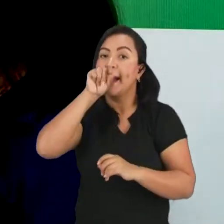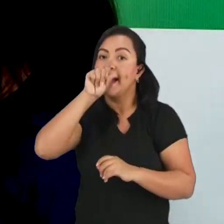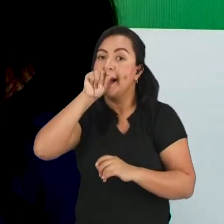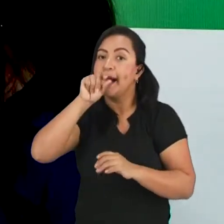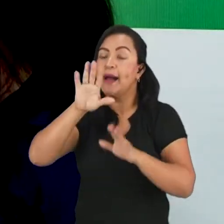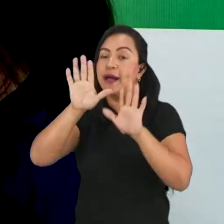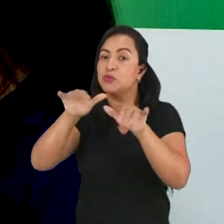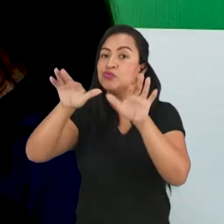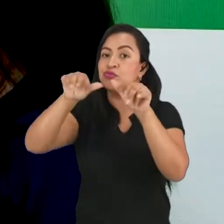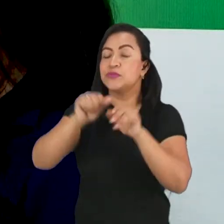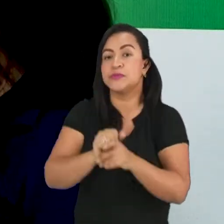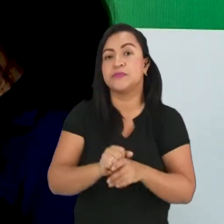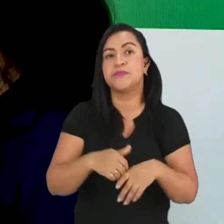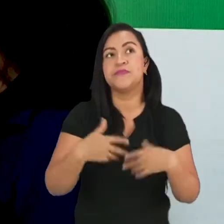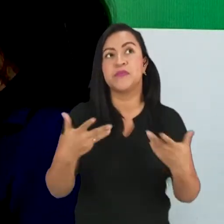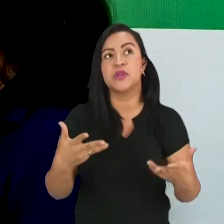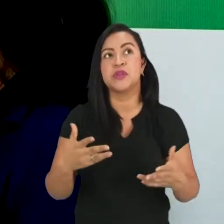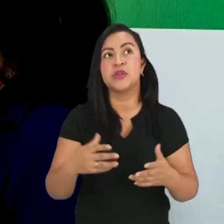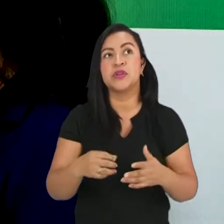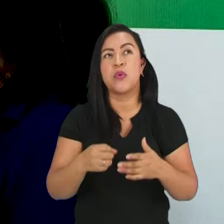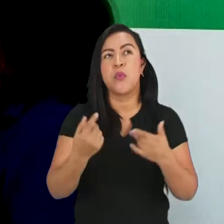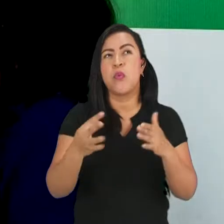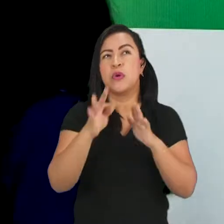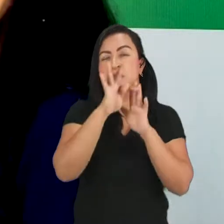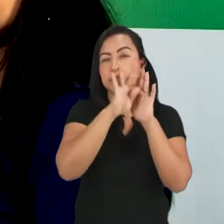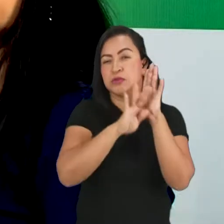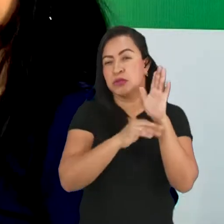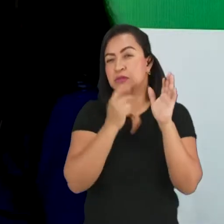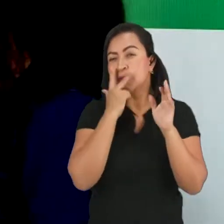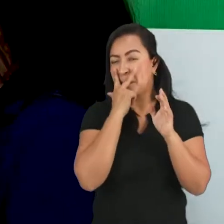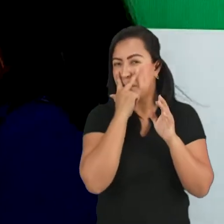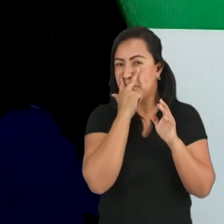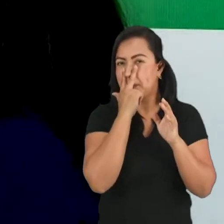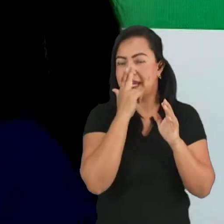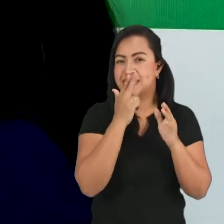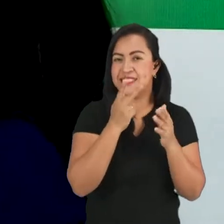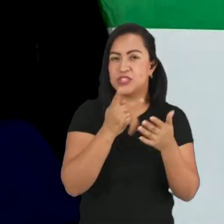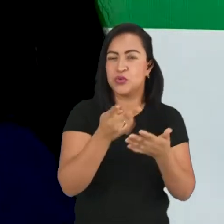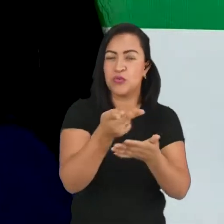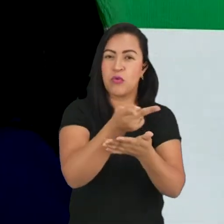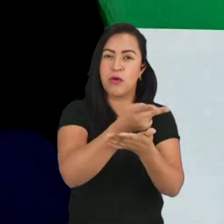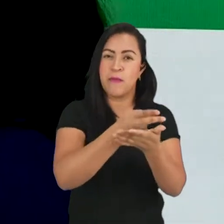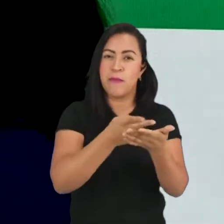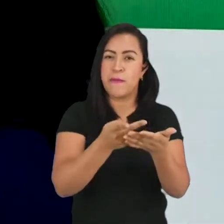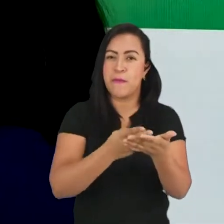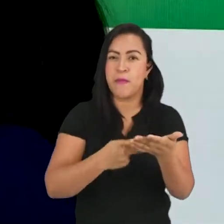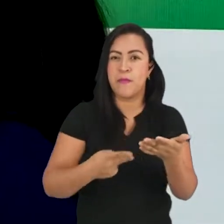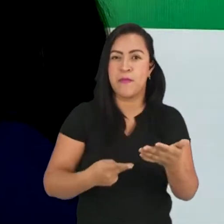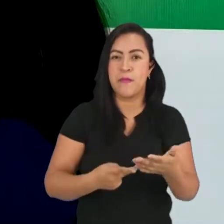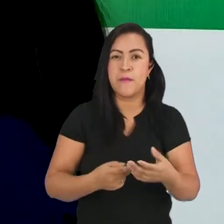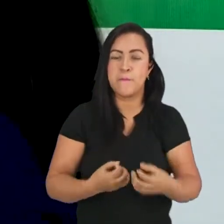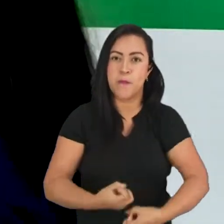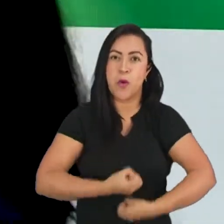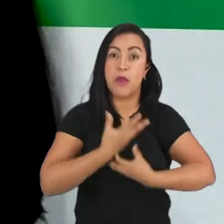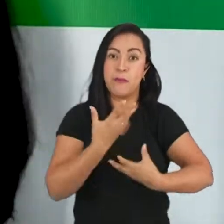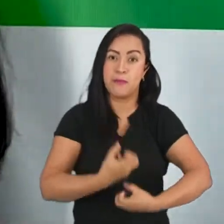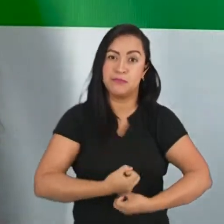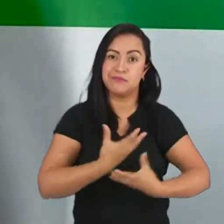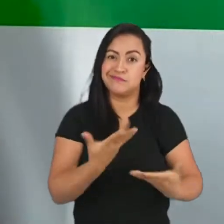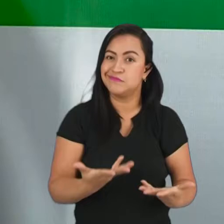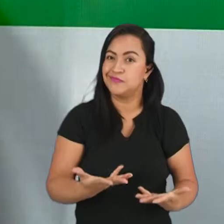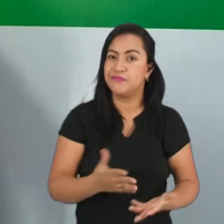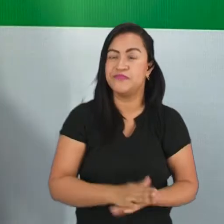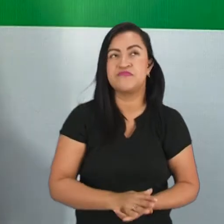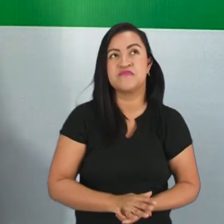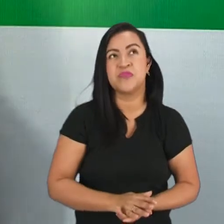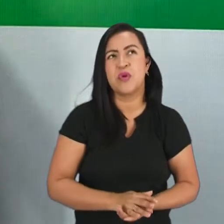dos 2 textos diz as coisas de forma parecida com a de um poema? Então, é para a gente analisar esse texto aqui e aquele